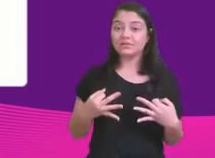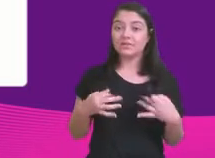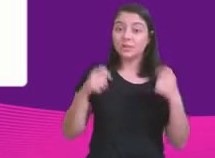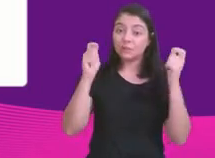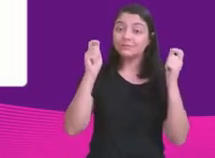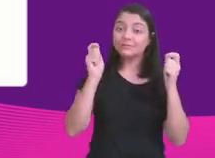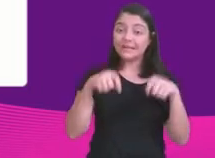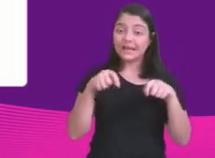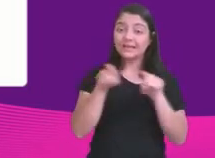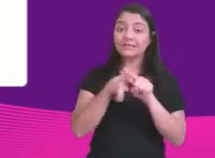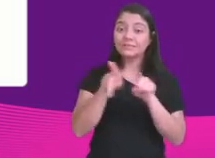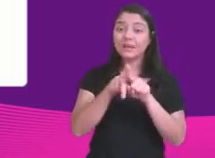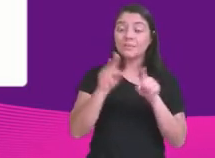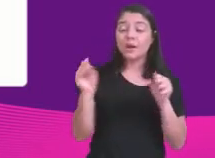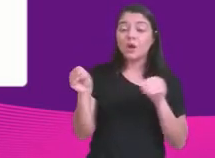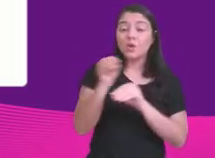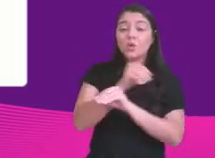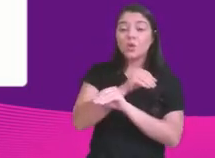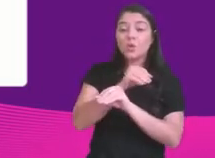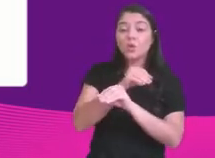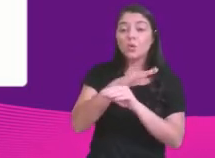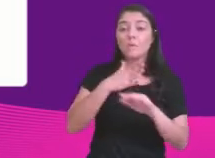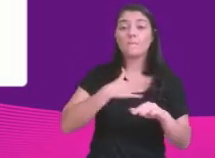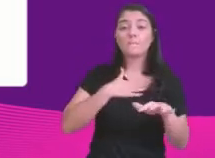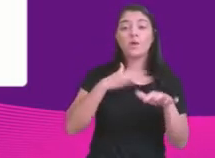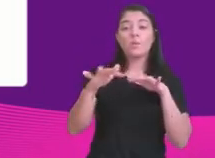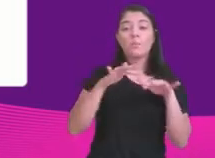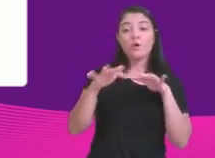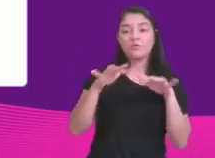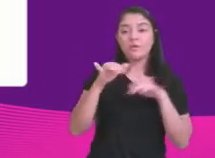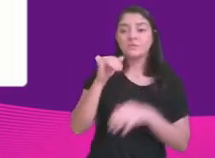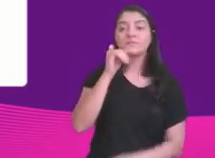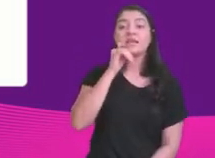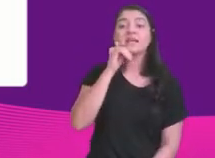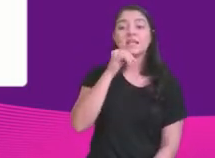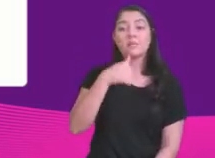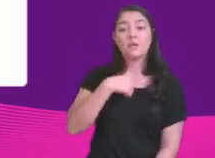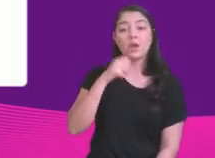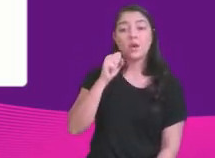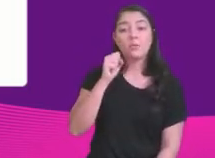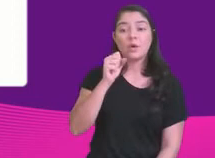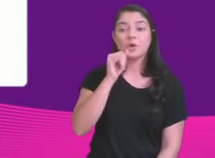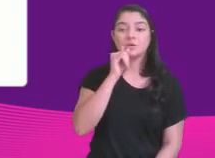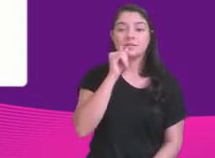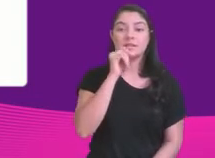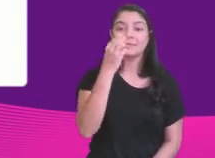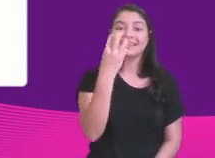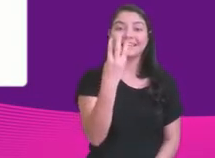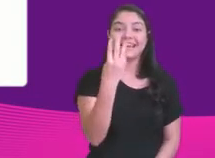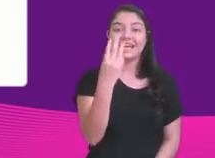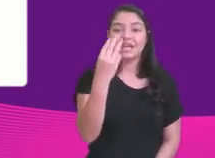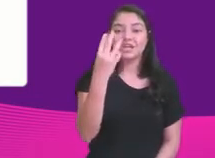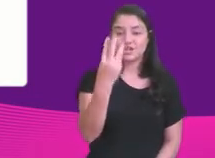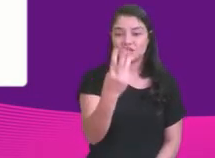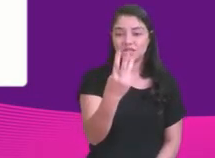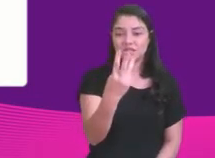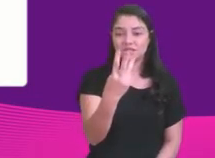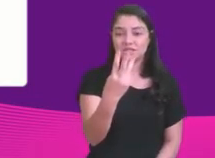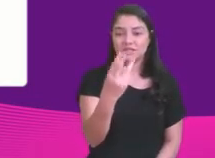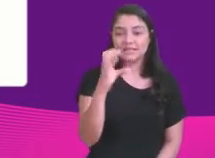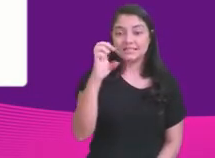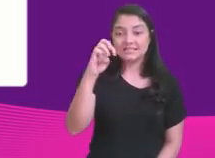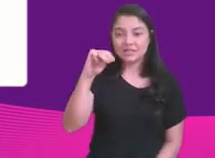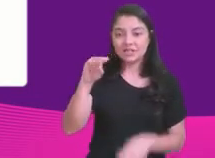nossos movimentos. Eu posso fazer um movimento de 3 centímetros fora da cavidade abdominal com a